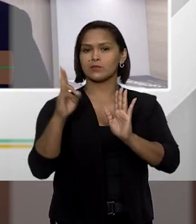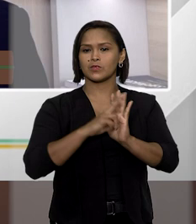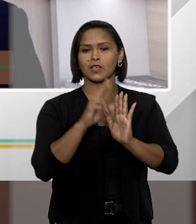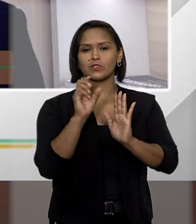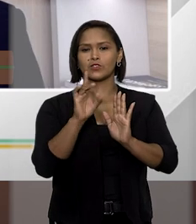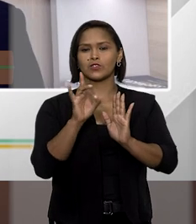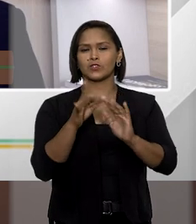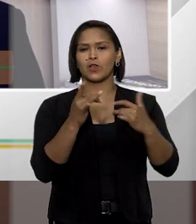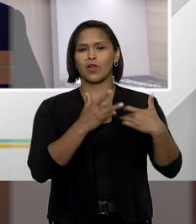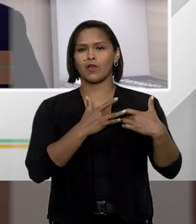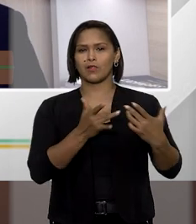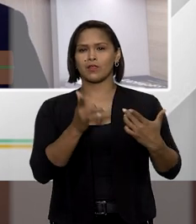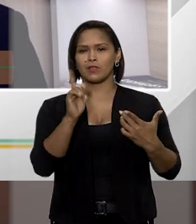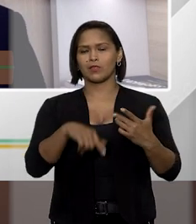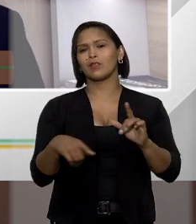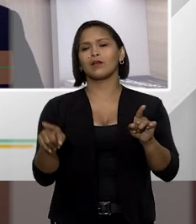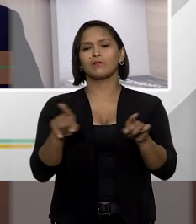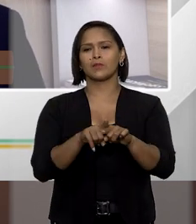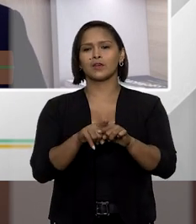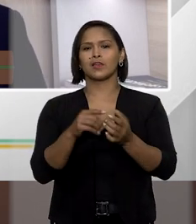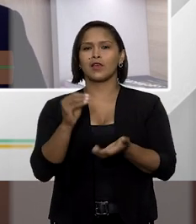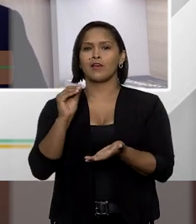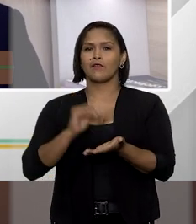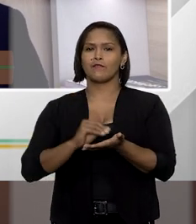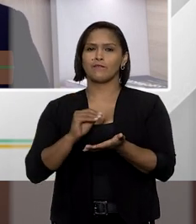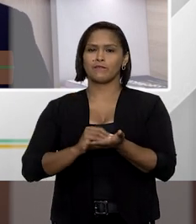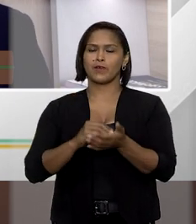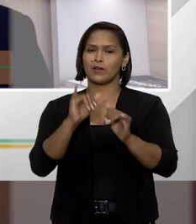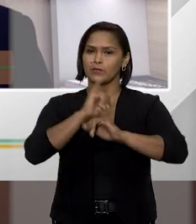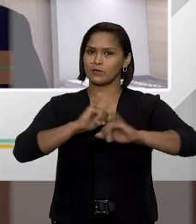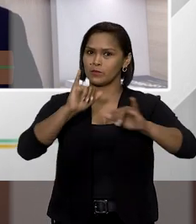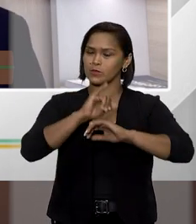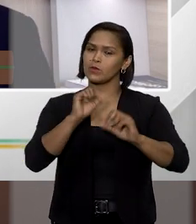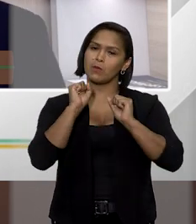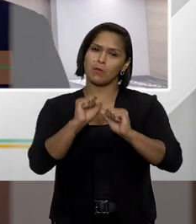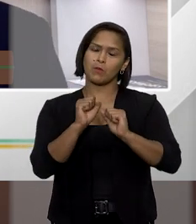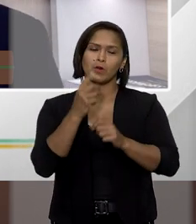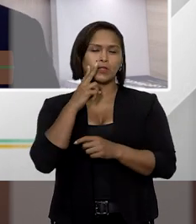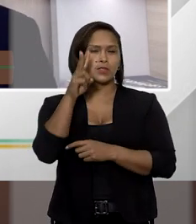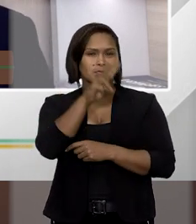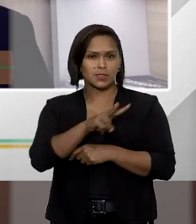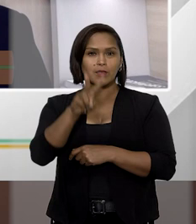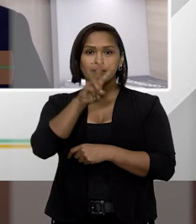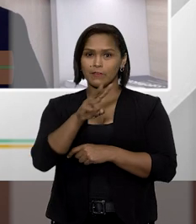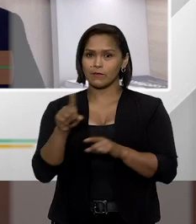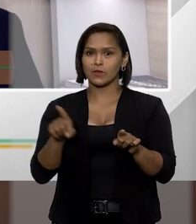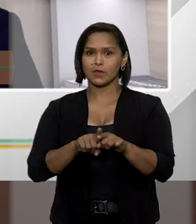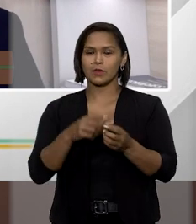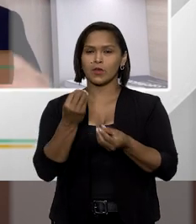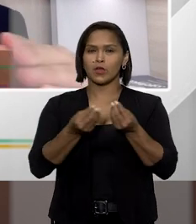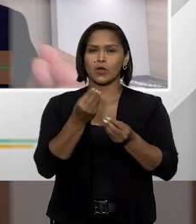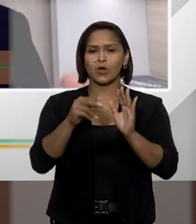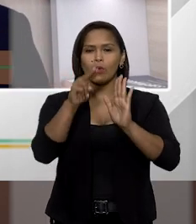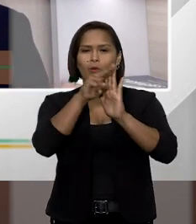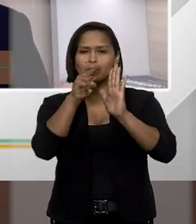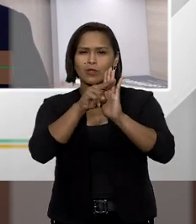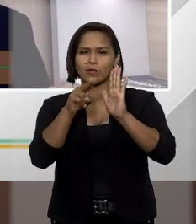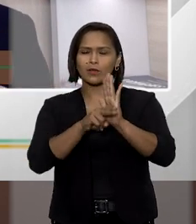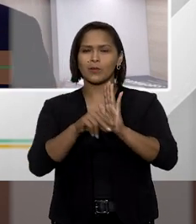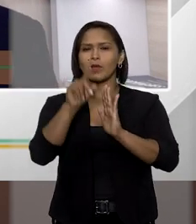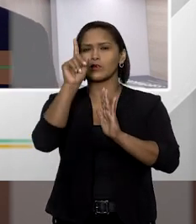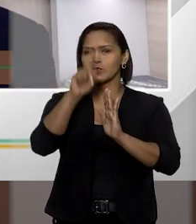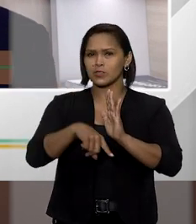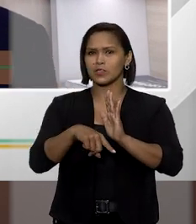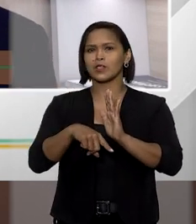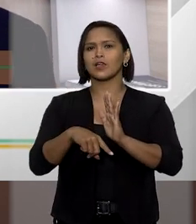responsabilidade solidária para o caso da omissão. Isso pode ser encarado exatamente como uma determinação de